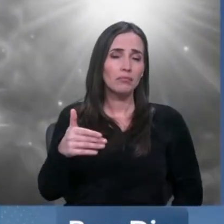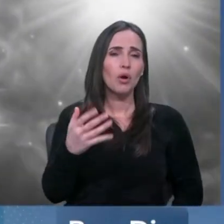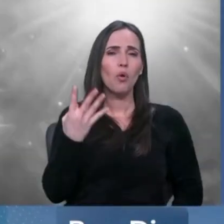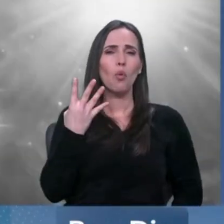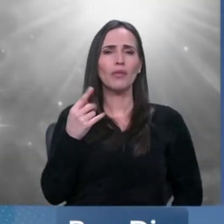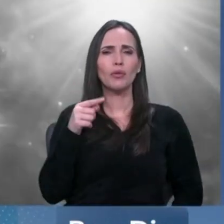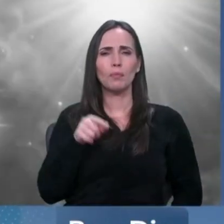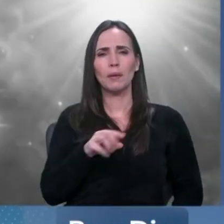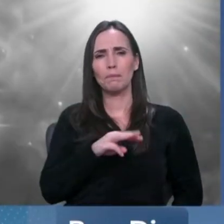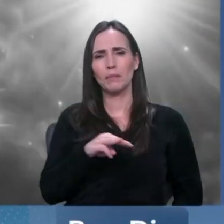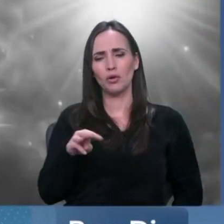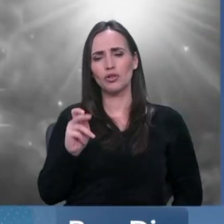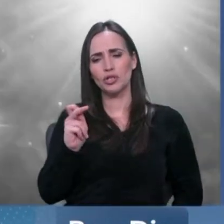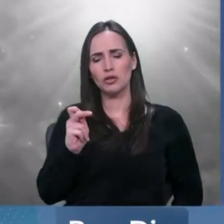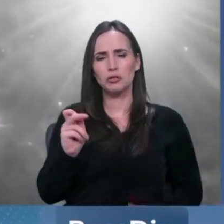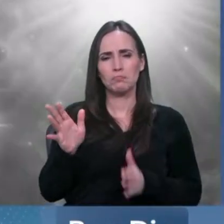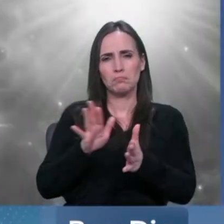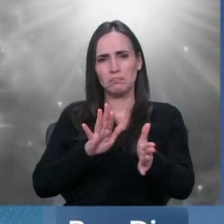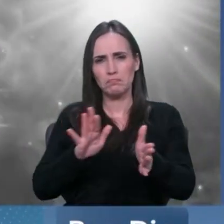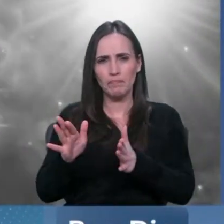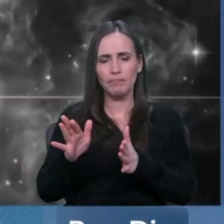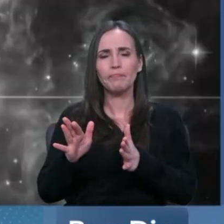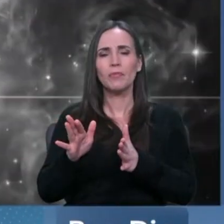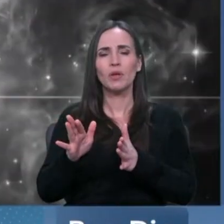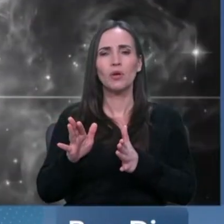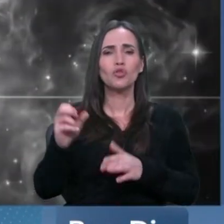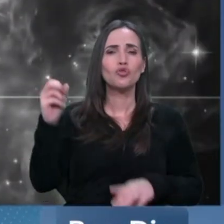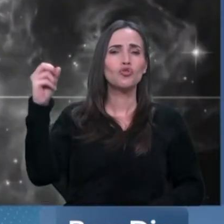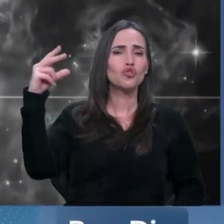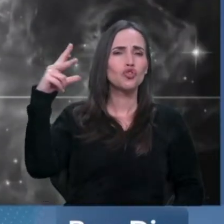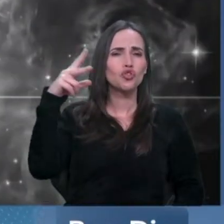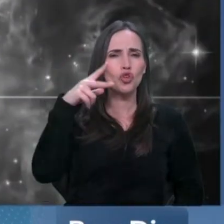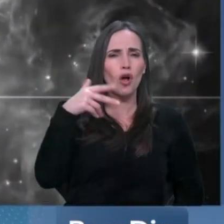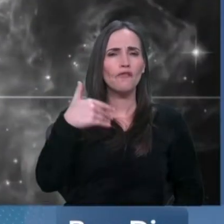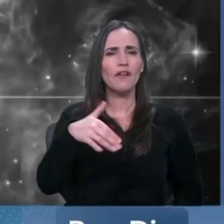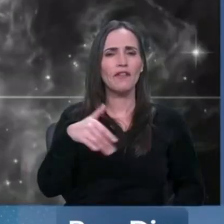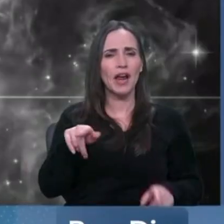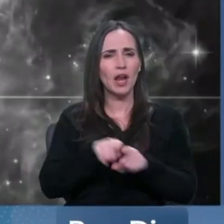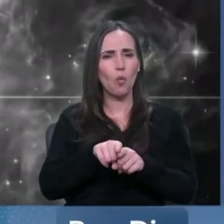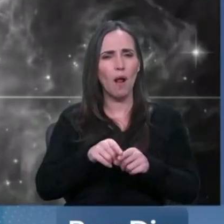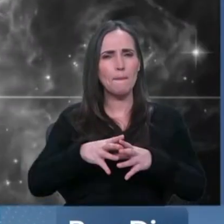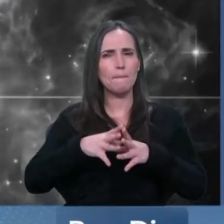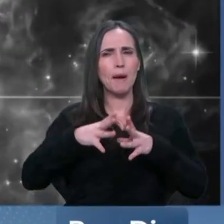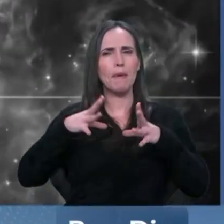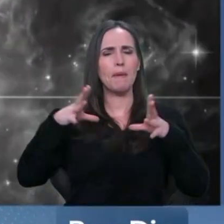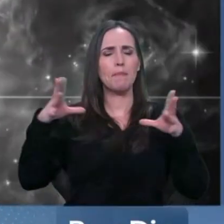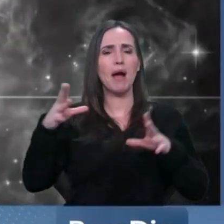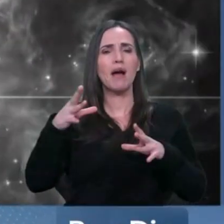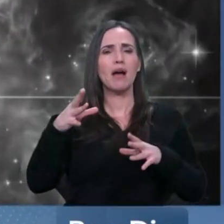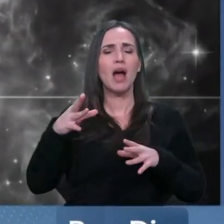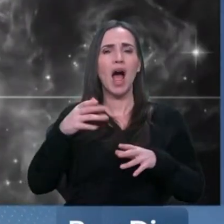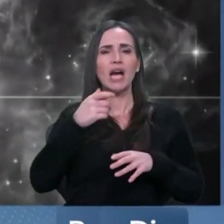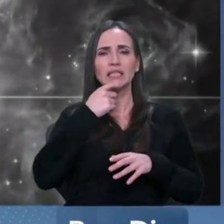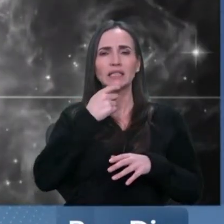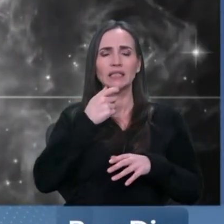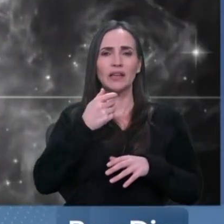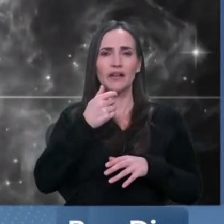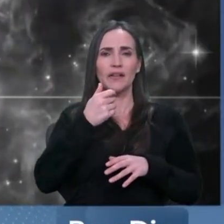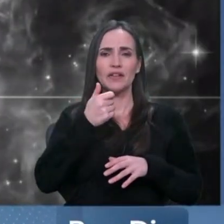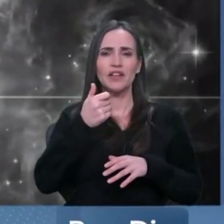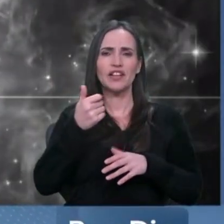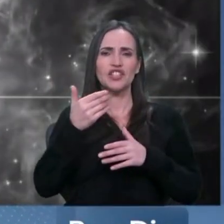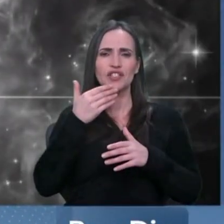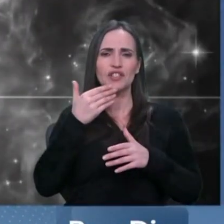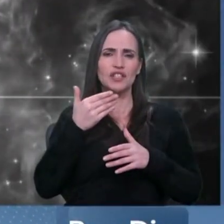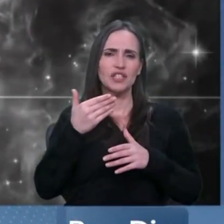de anos, menos ano, menos ano, o nosso Sol vai também expandir-se, tornando-se uma gigante vermelha, o estado em que está esta estrela. E,